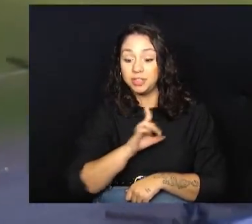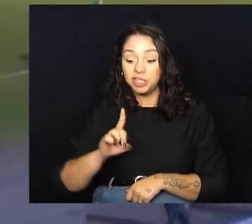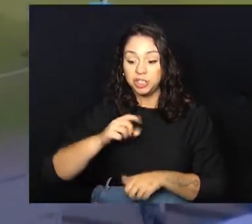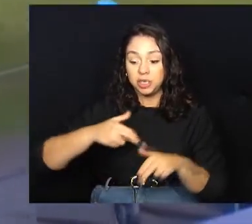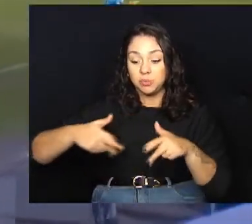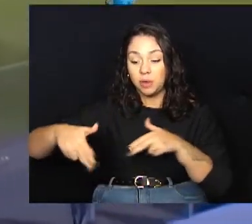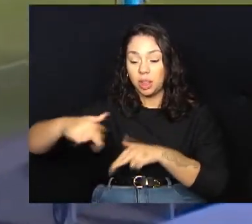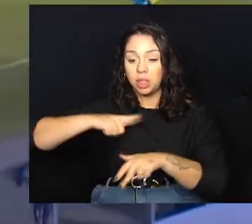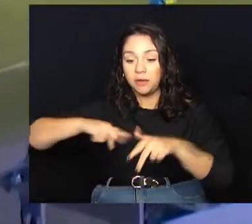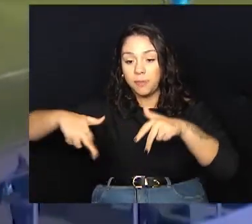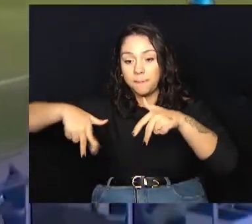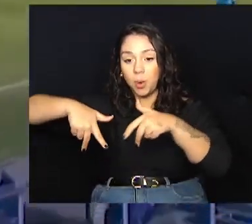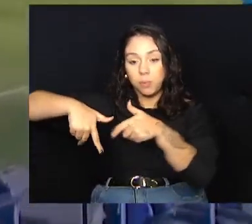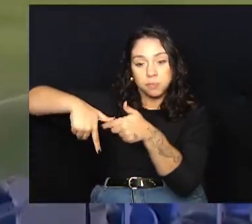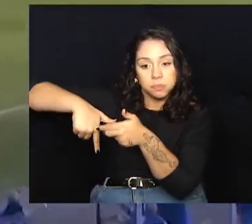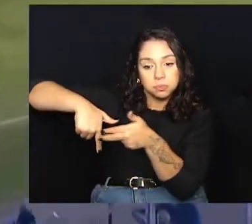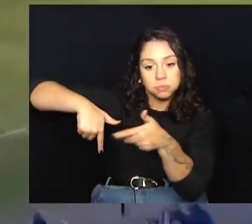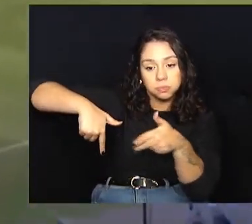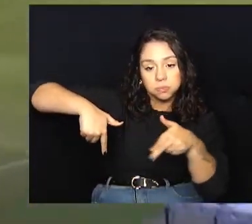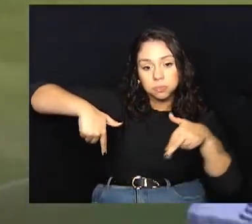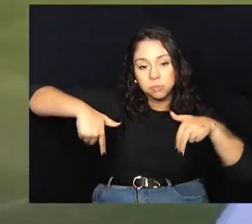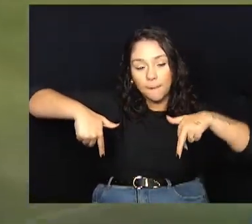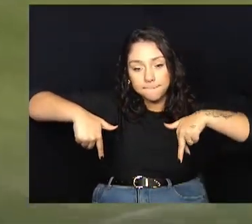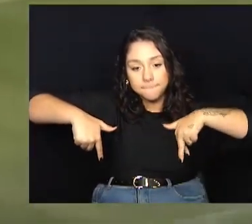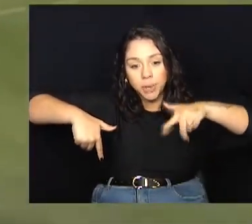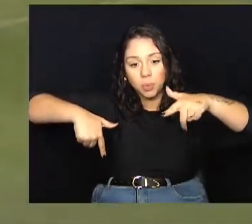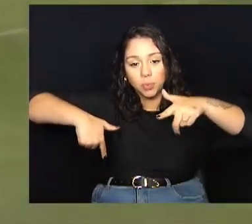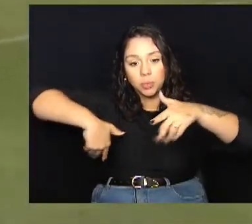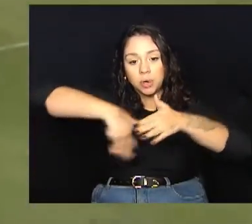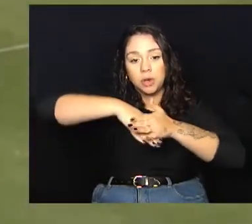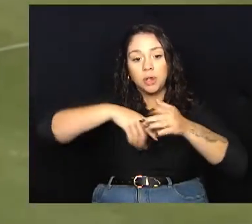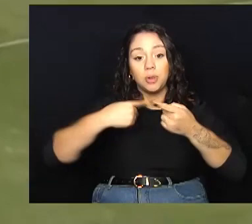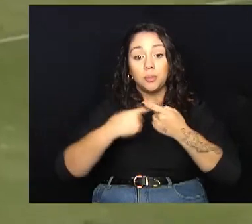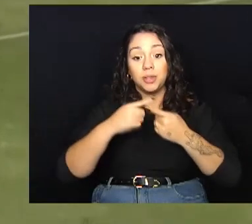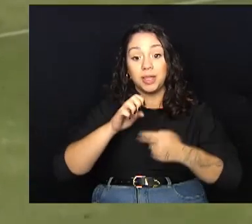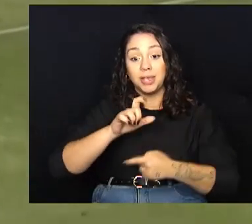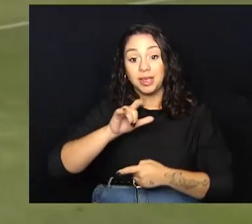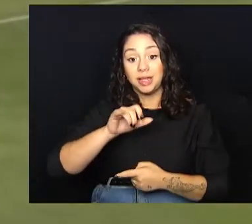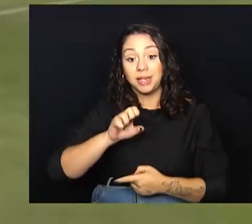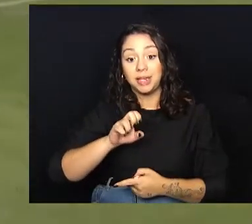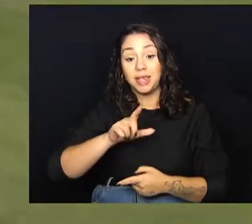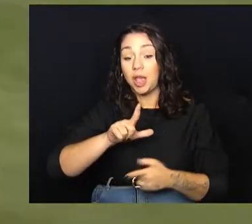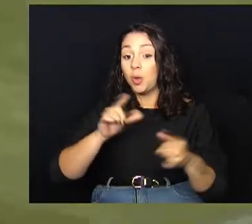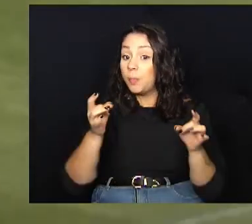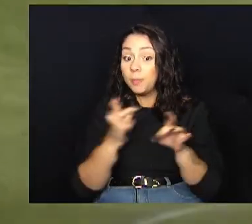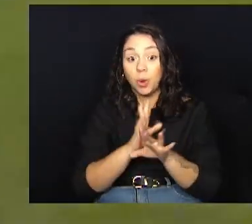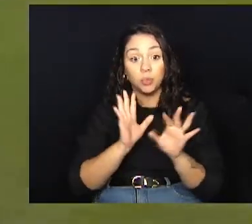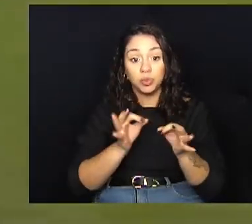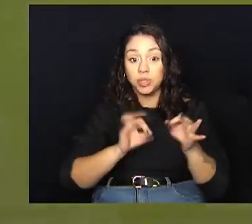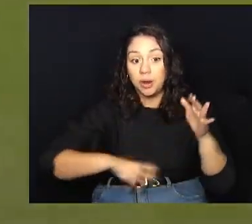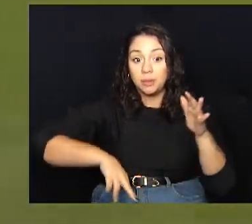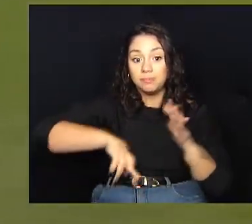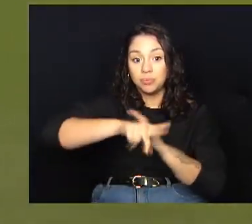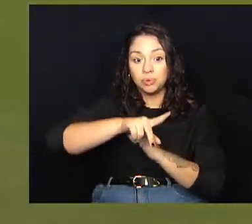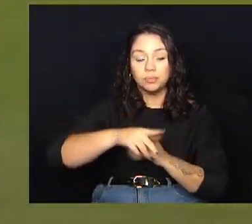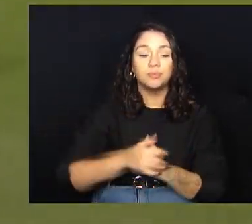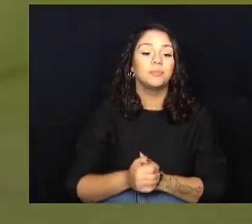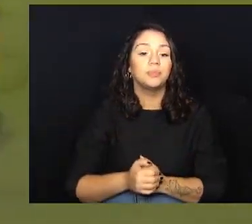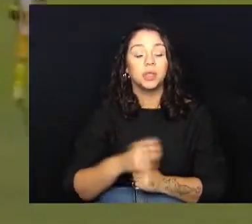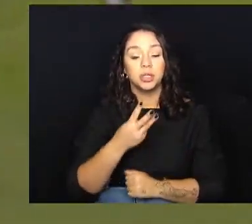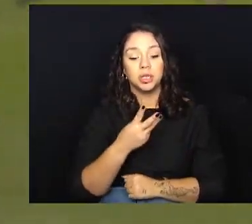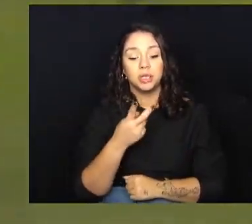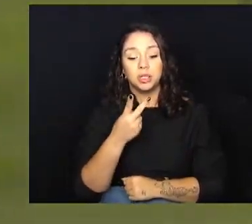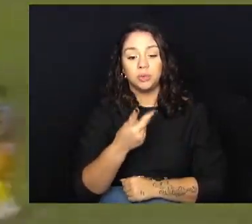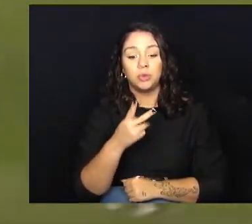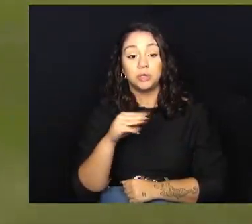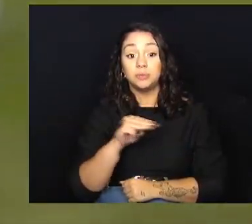e Jorginho interceptou Porque ele é o estava Prontinho para marcar aos 32 minutos o